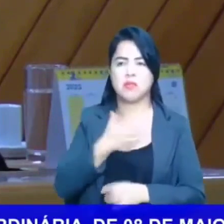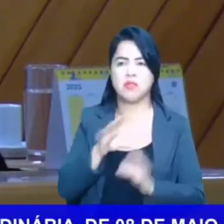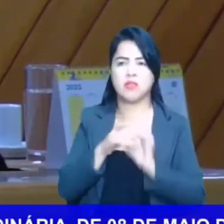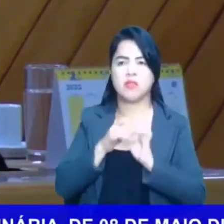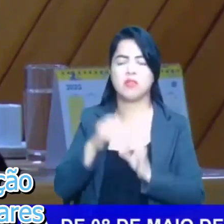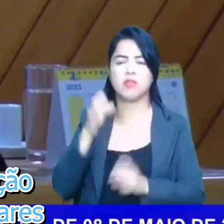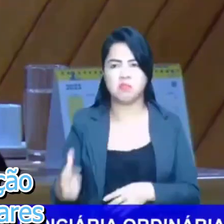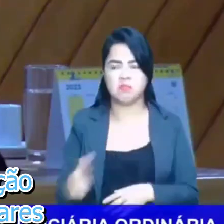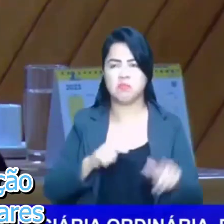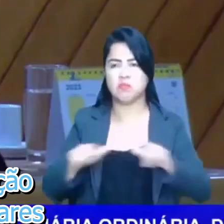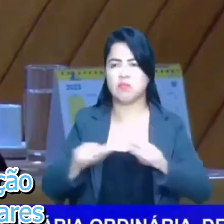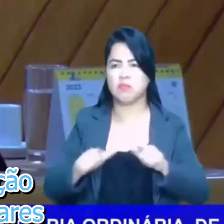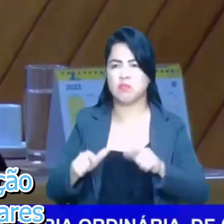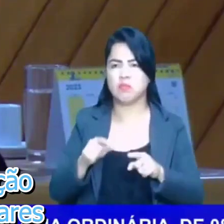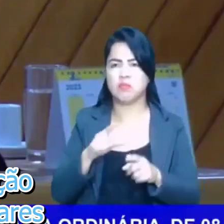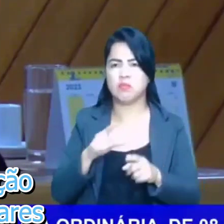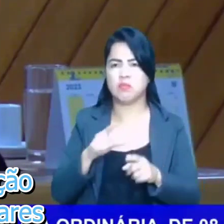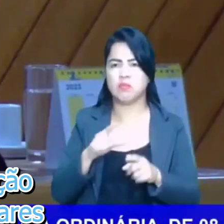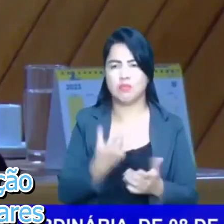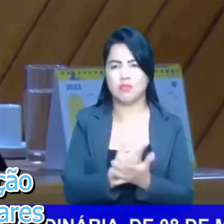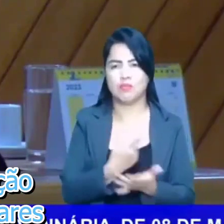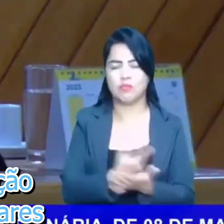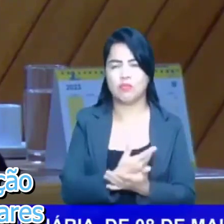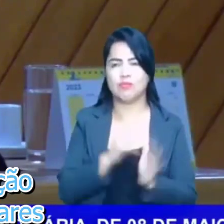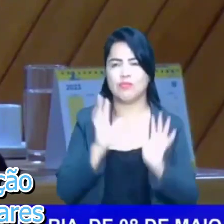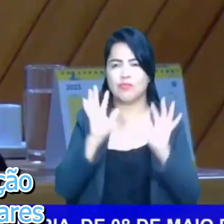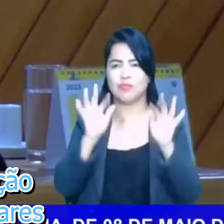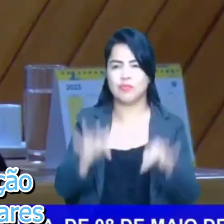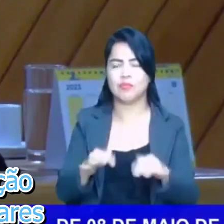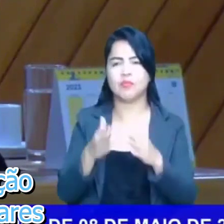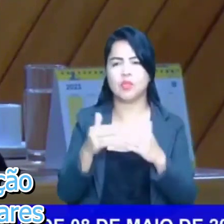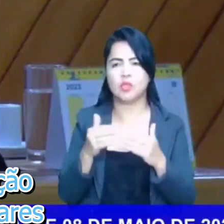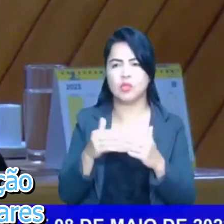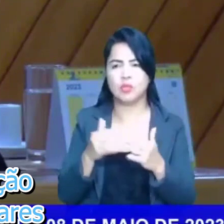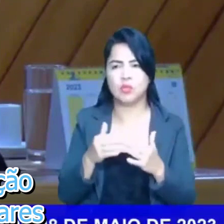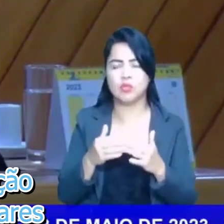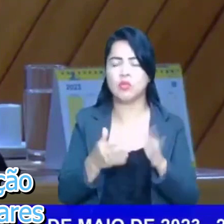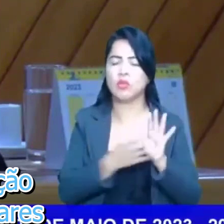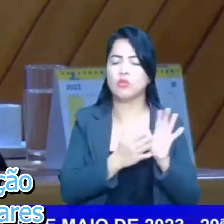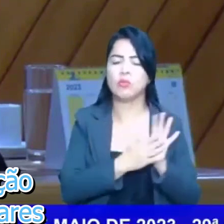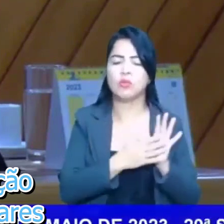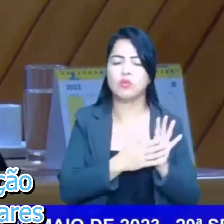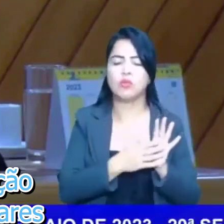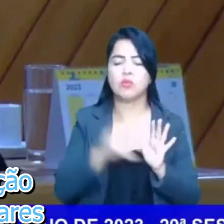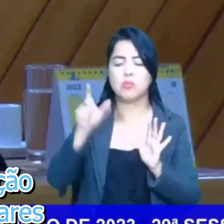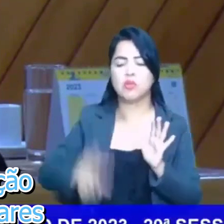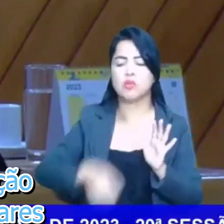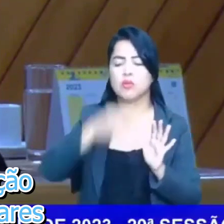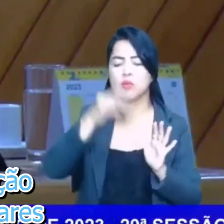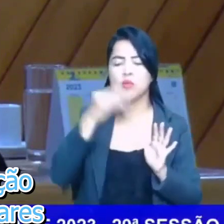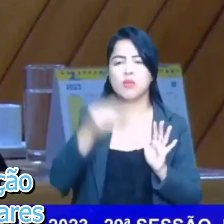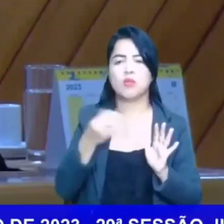dele, o fabuloso editor naqueles autos. Ao final, pediram a produção de prova testemunhal, o